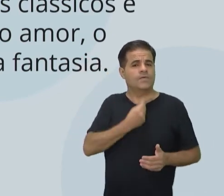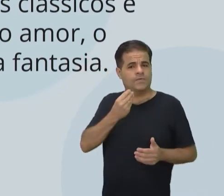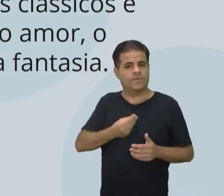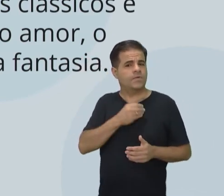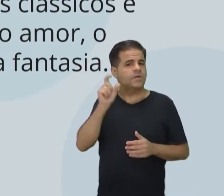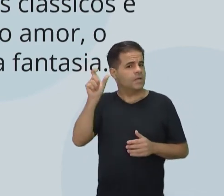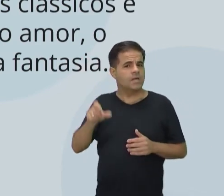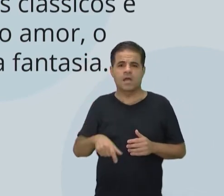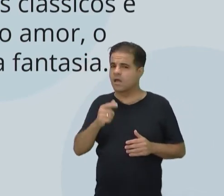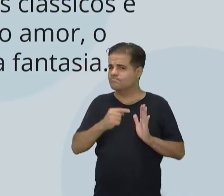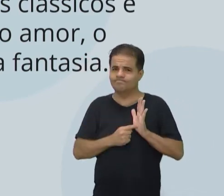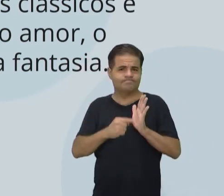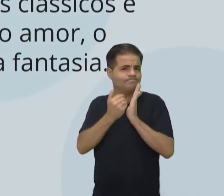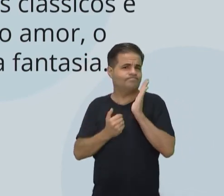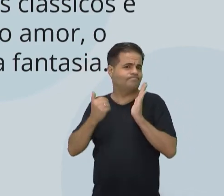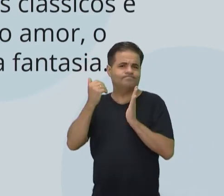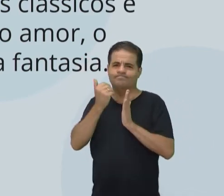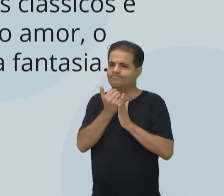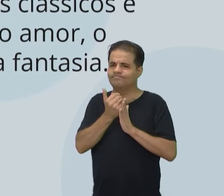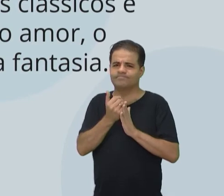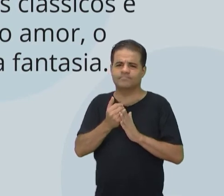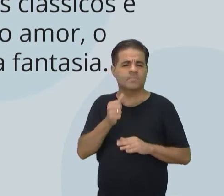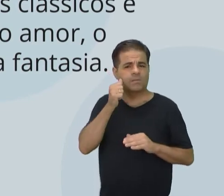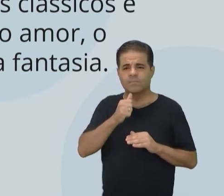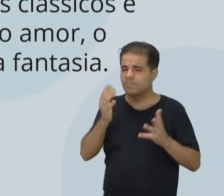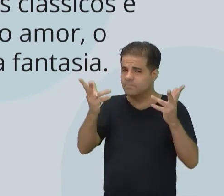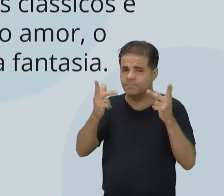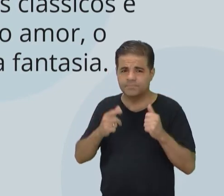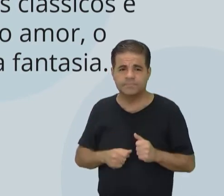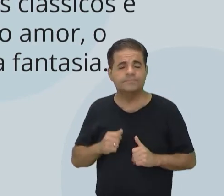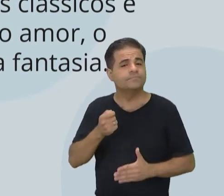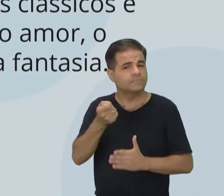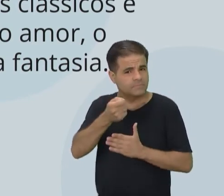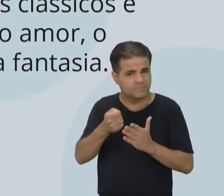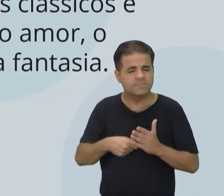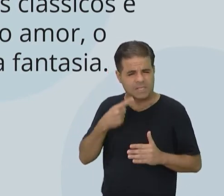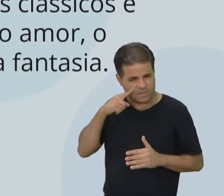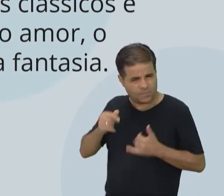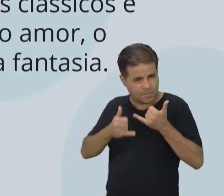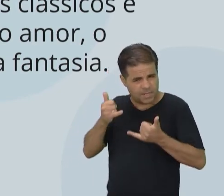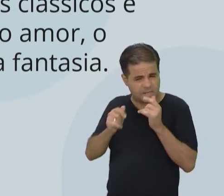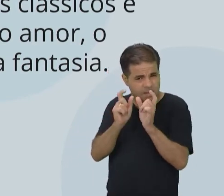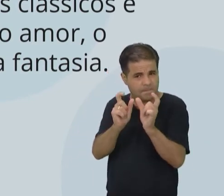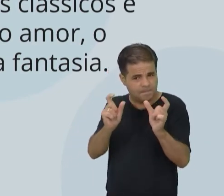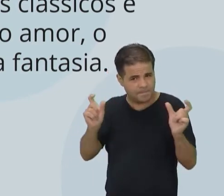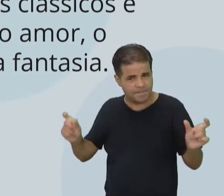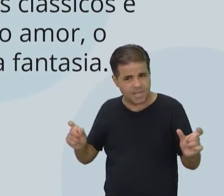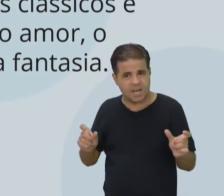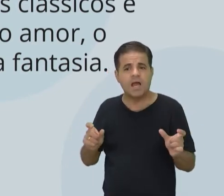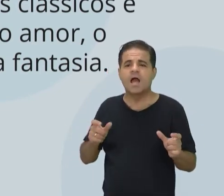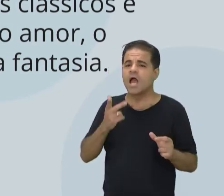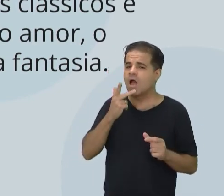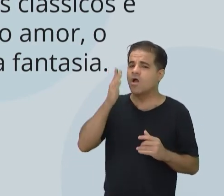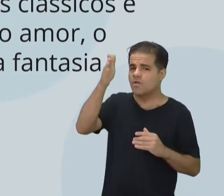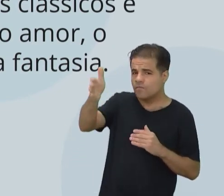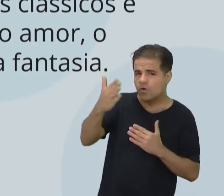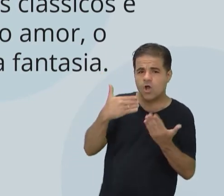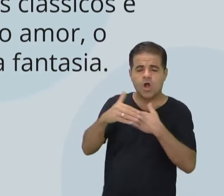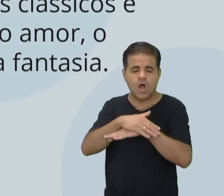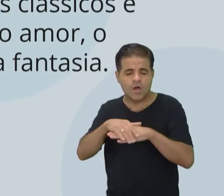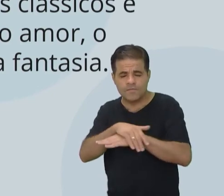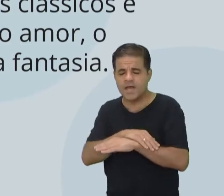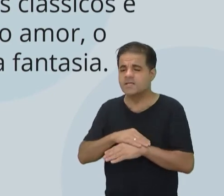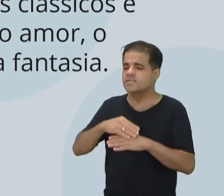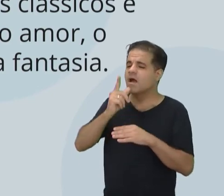é o maior expoente nosso. Nossa, ela é sensacional. E já viu a brincadeira que ela fez com as palavras aí, né? Fui me confessar ao mar, que ele